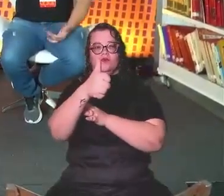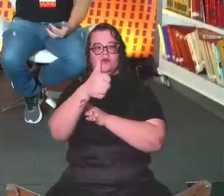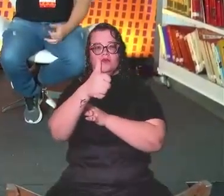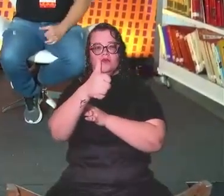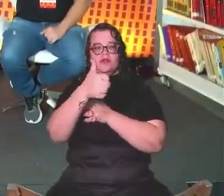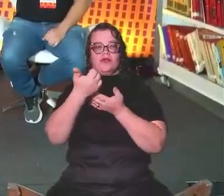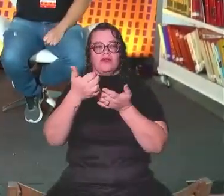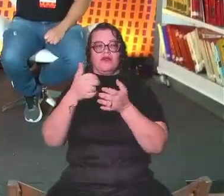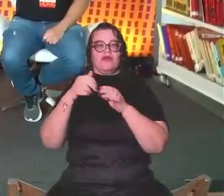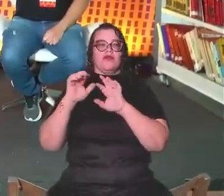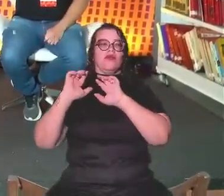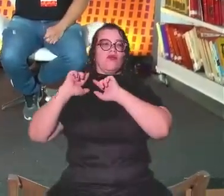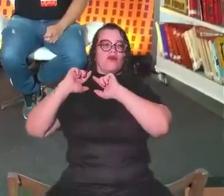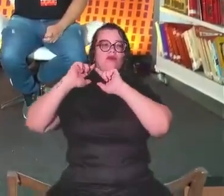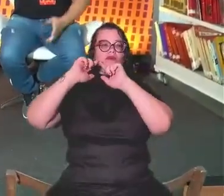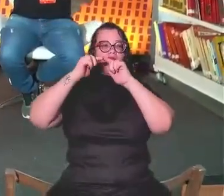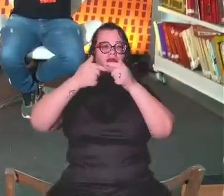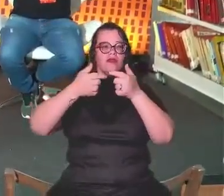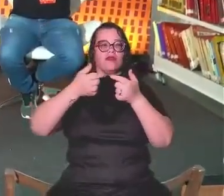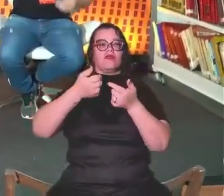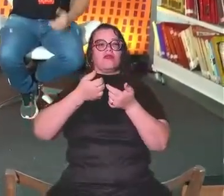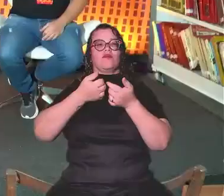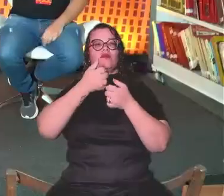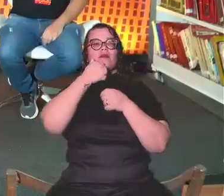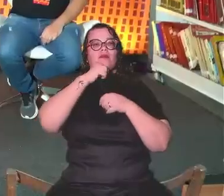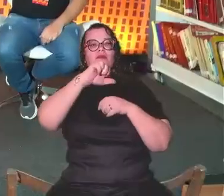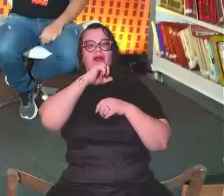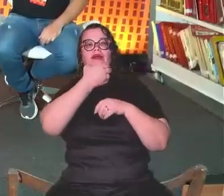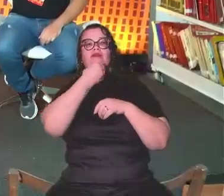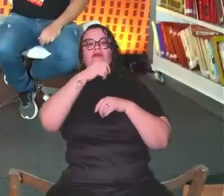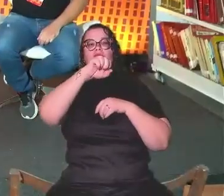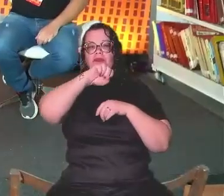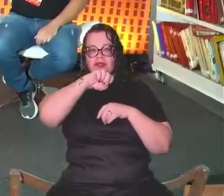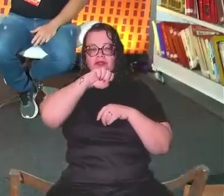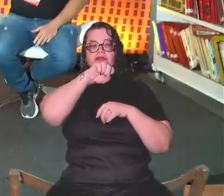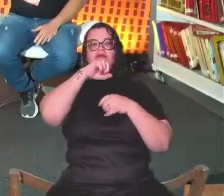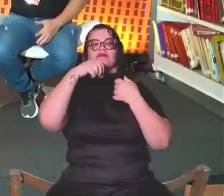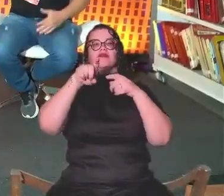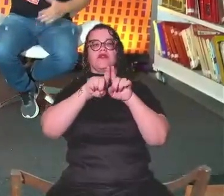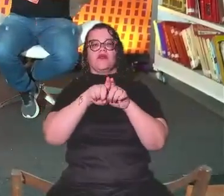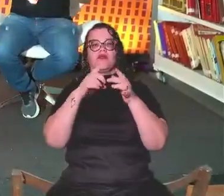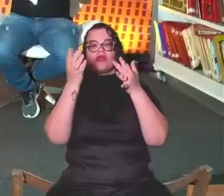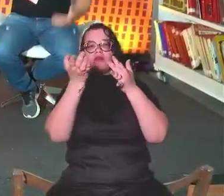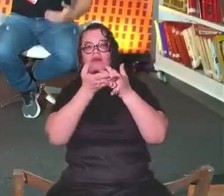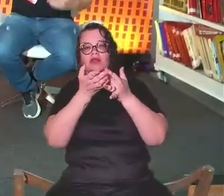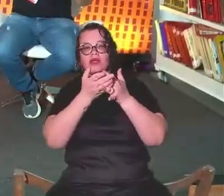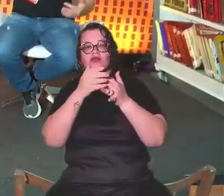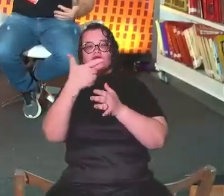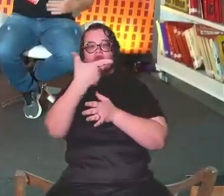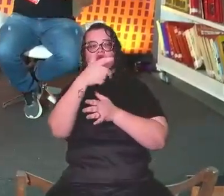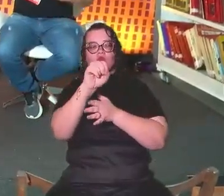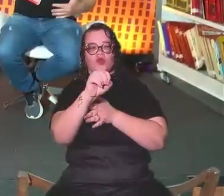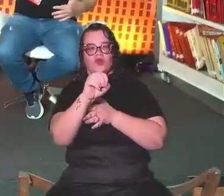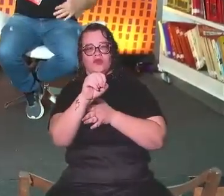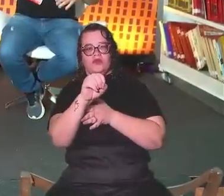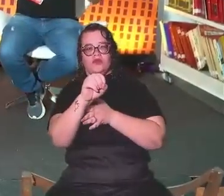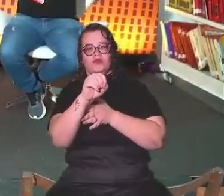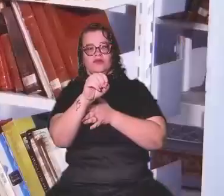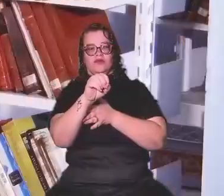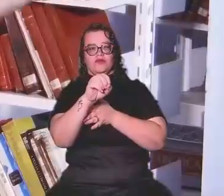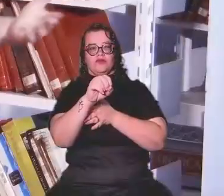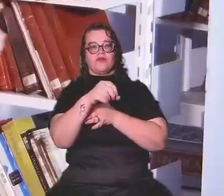questão, junto com o intérprete de Libras. Diversas cadeiras foram dispostas na sala, de frente para o tablado, destinada para a